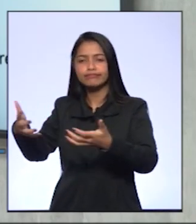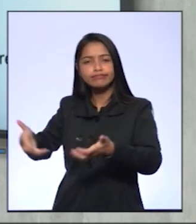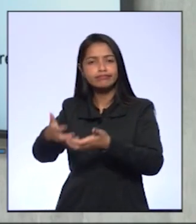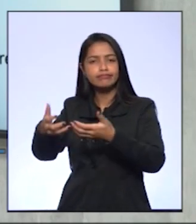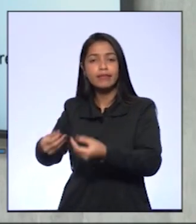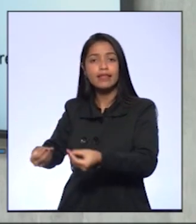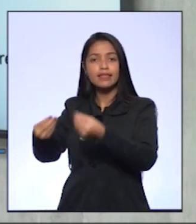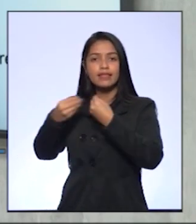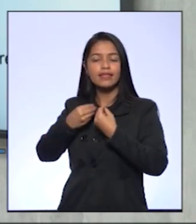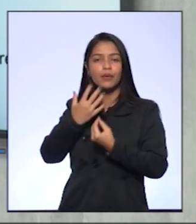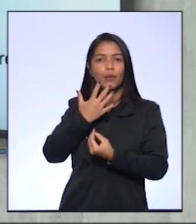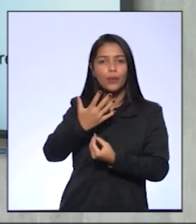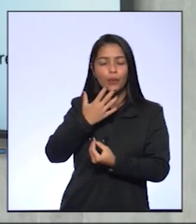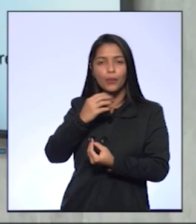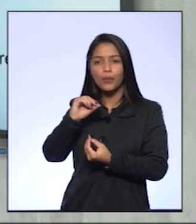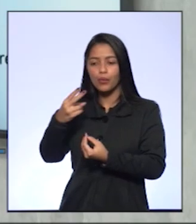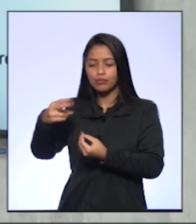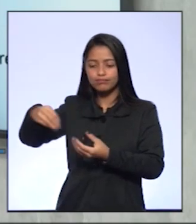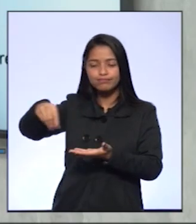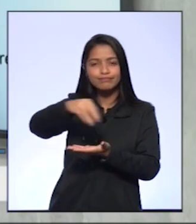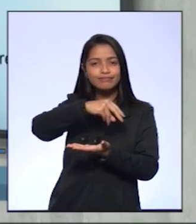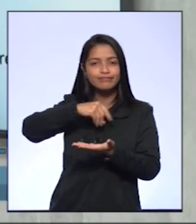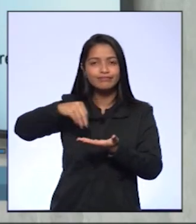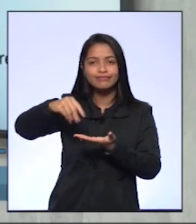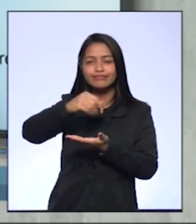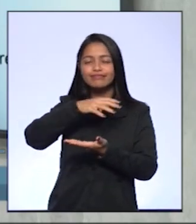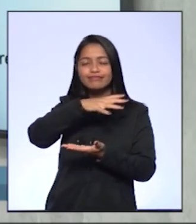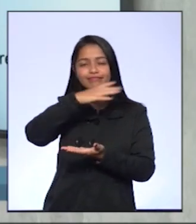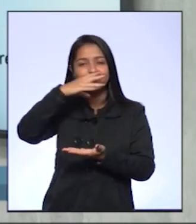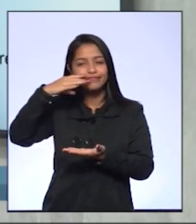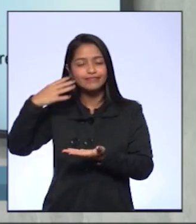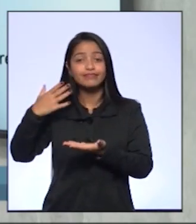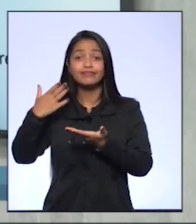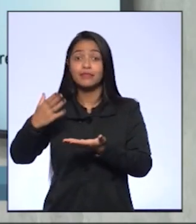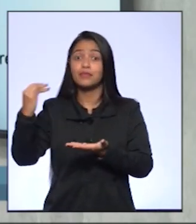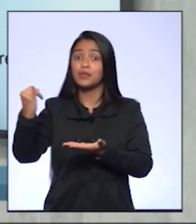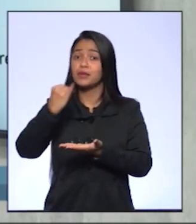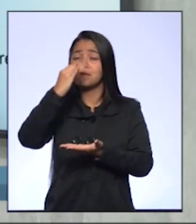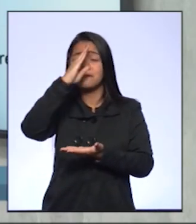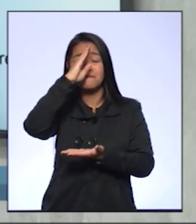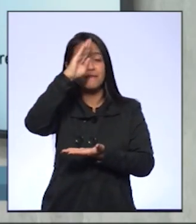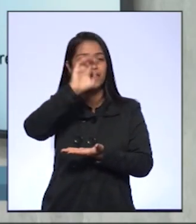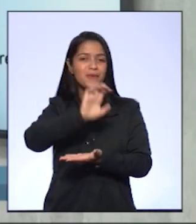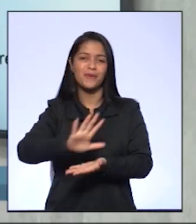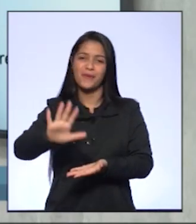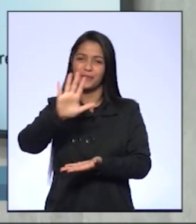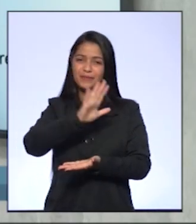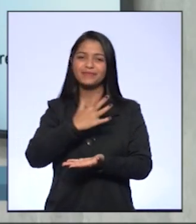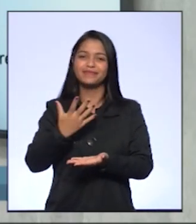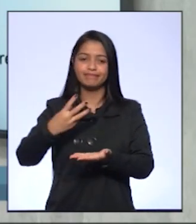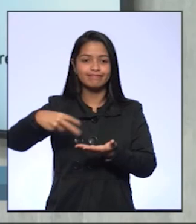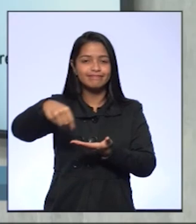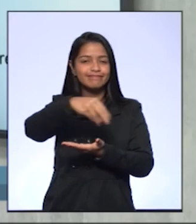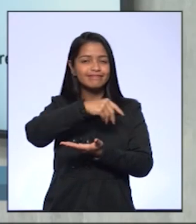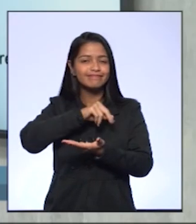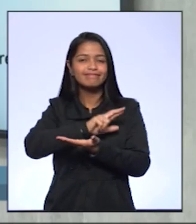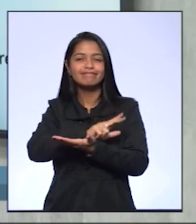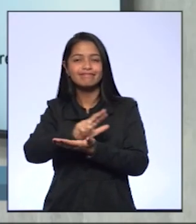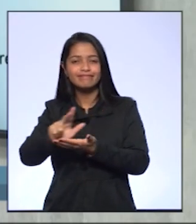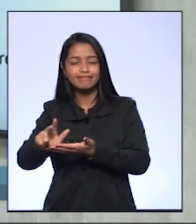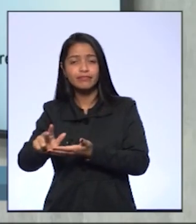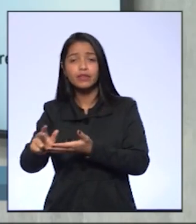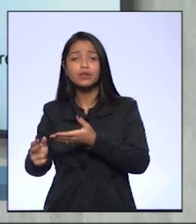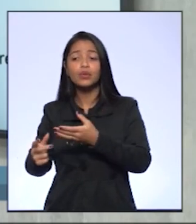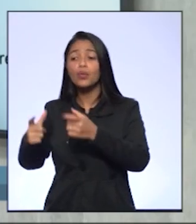temperos, que vão ser os produtos com maior valor agregado da história da Europa. O que eu estou falando? Especiarias. Tudo isso vindo do